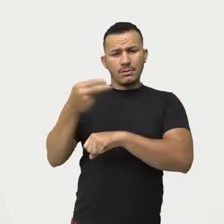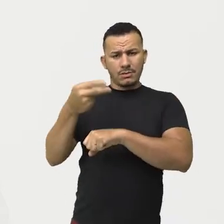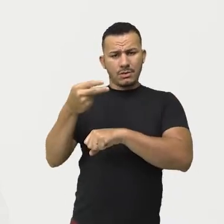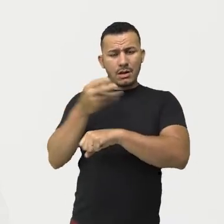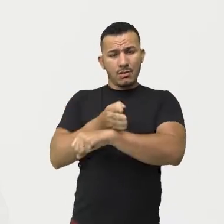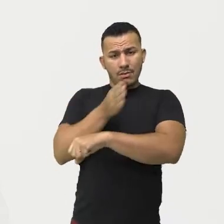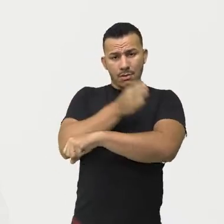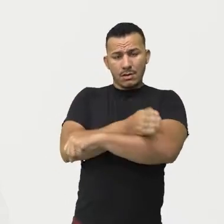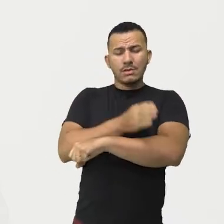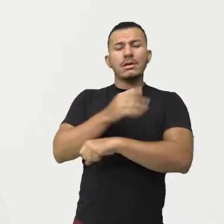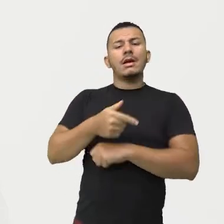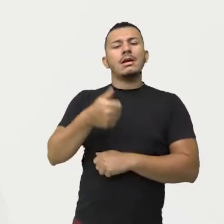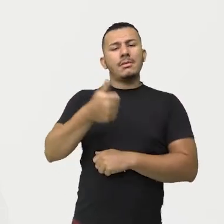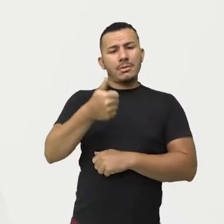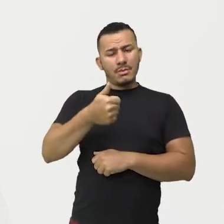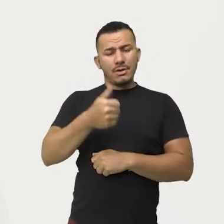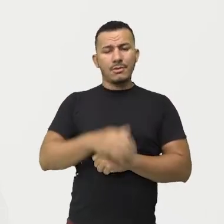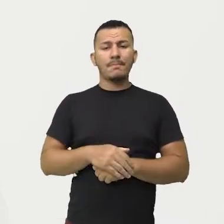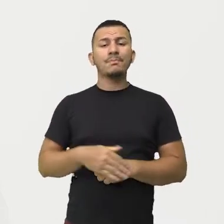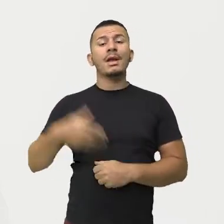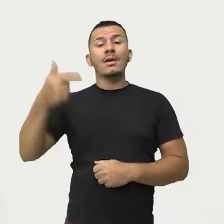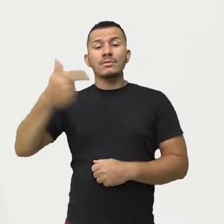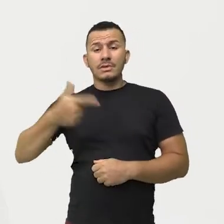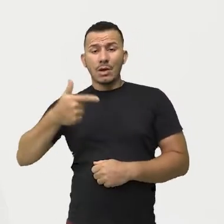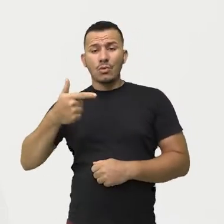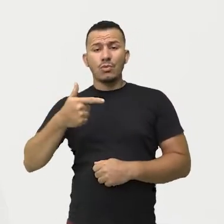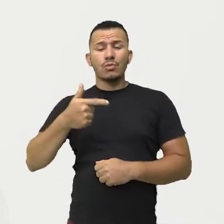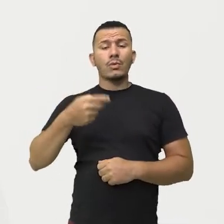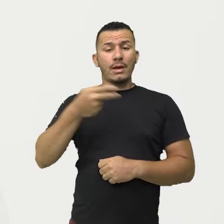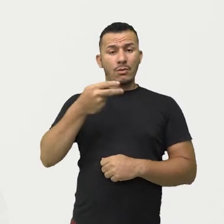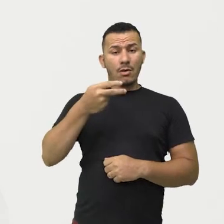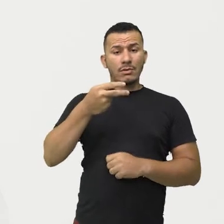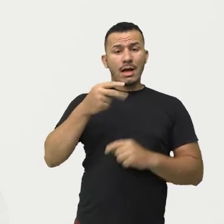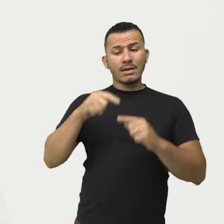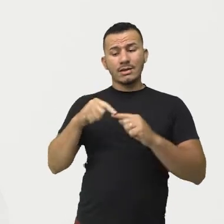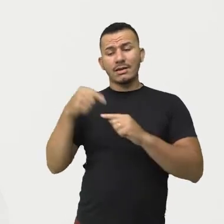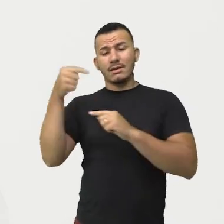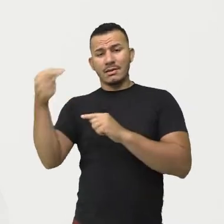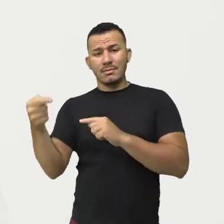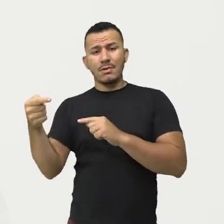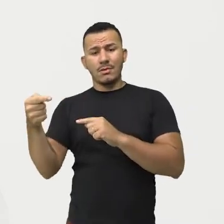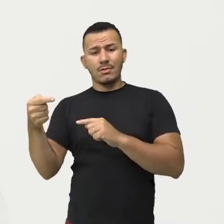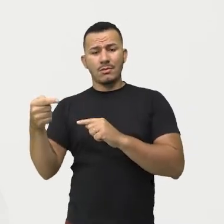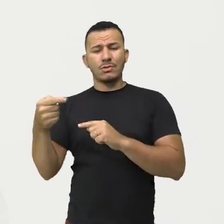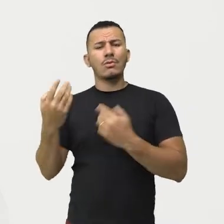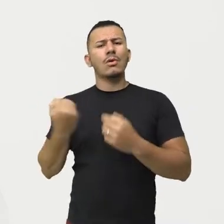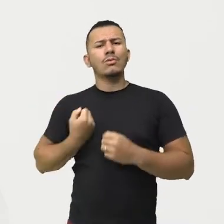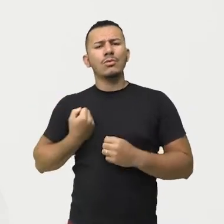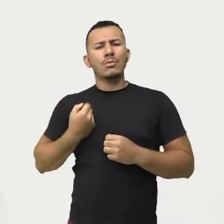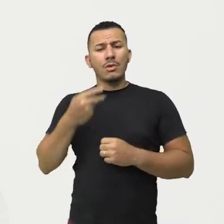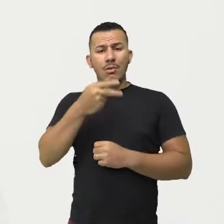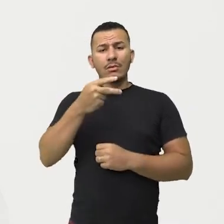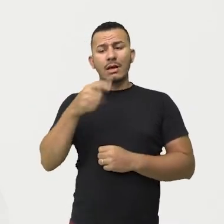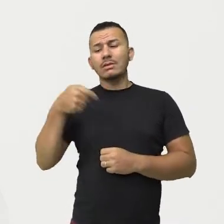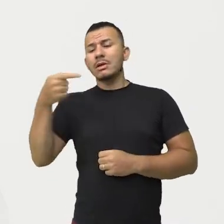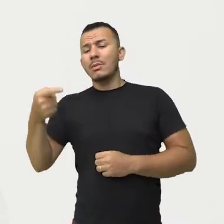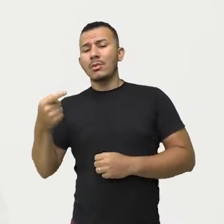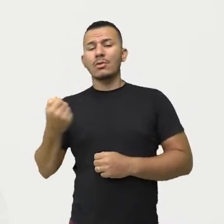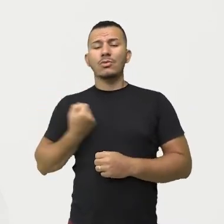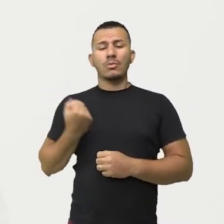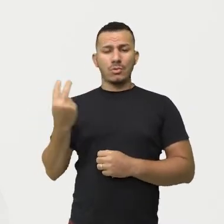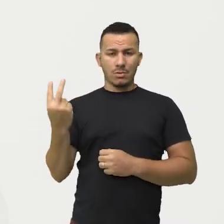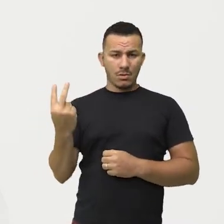Segundo membro é tudo que vem depois. O que vem depois da igualdade? 2. E aqui no